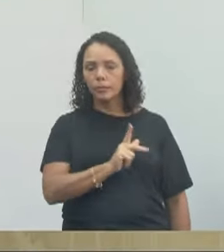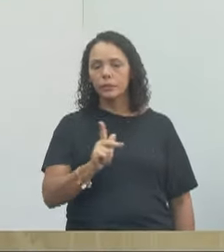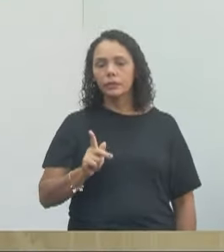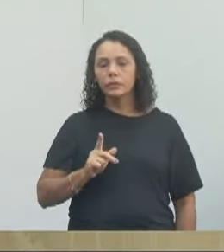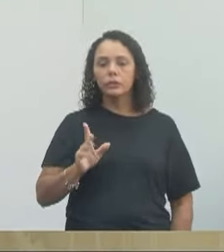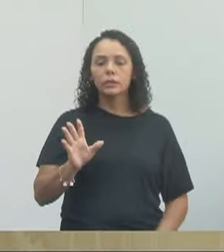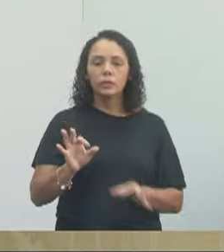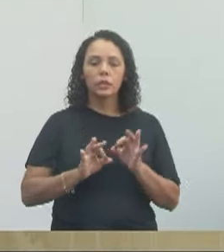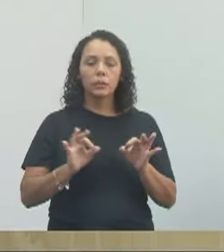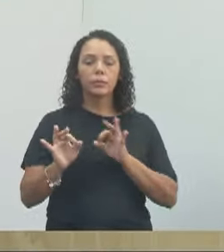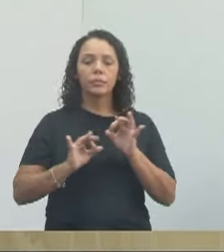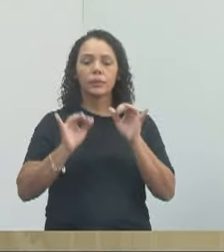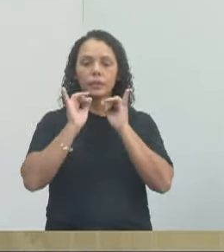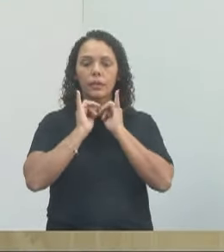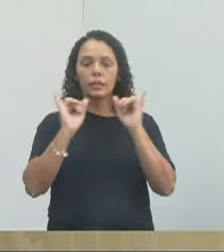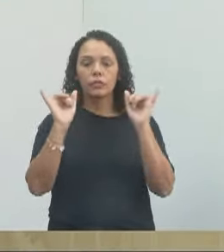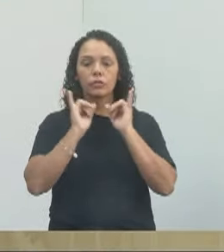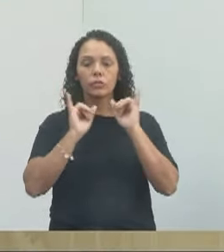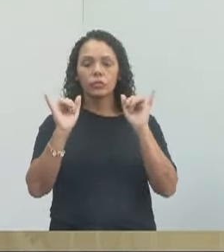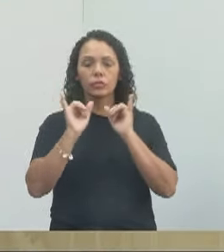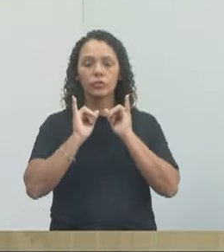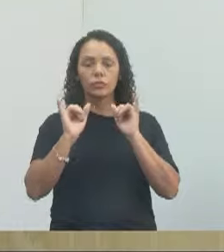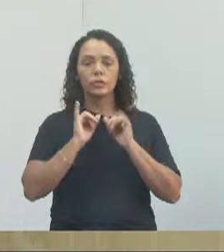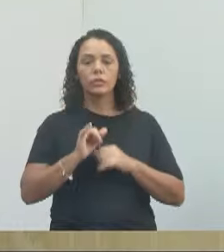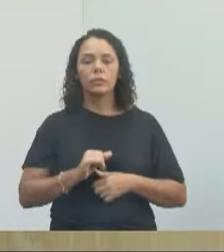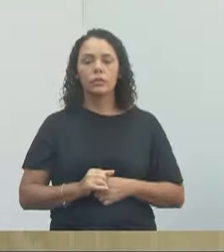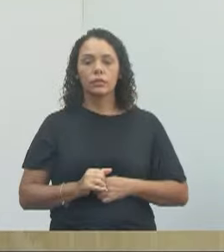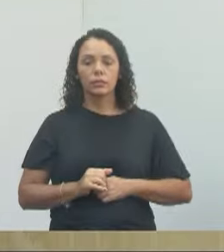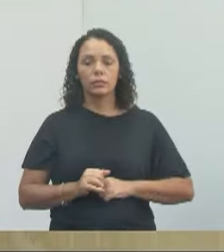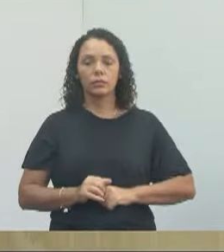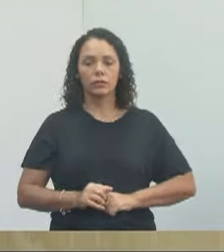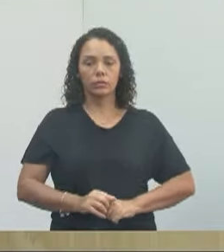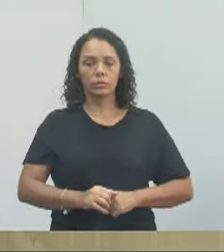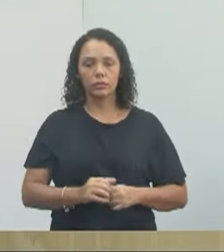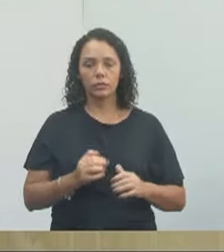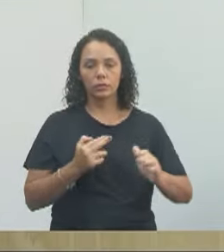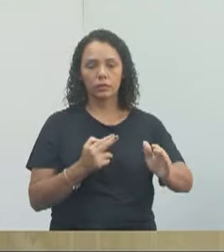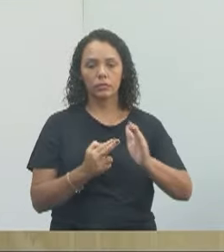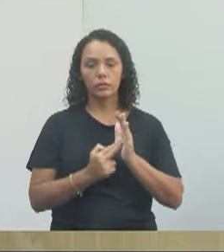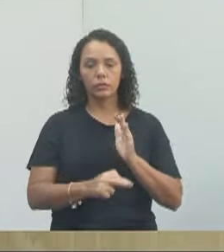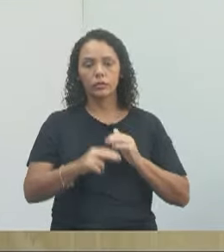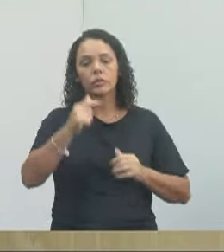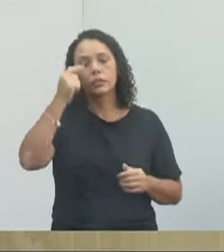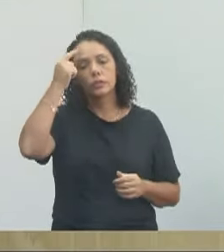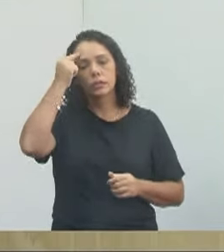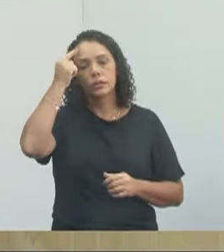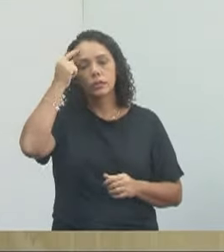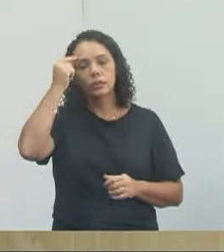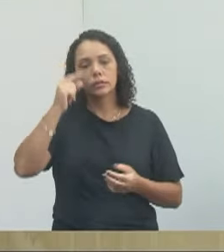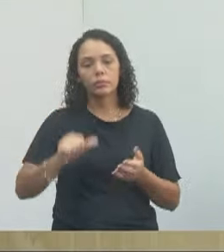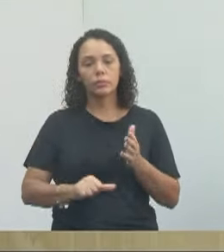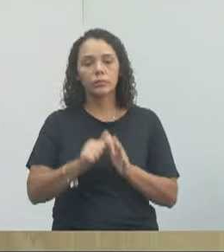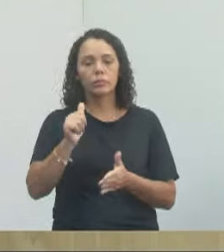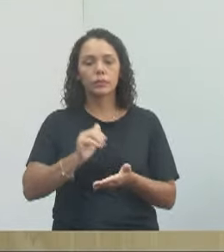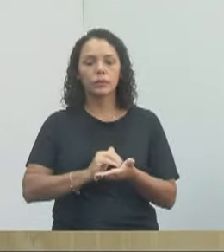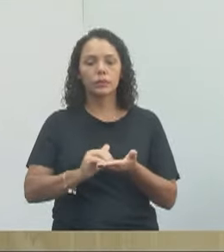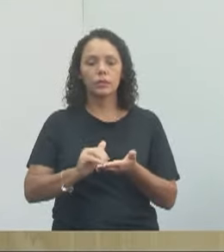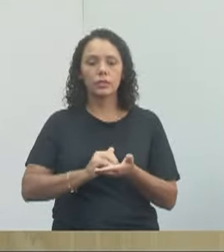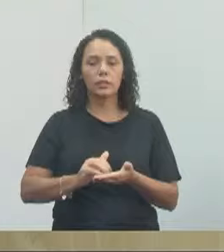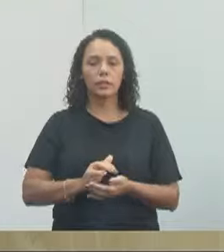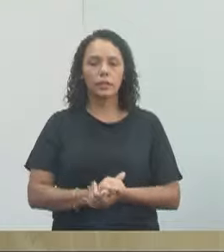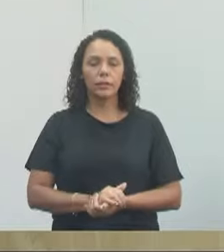divulgação da presente manifestação assina o vereador Edgar sass primeiro secretário